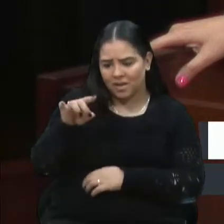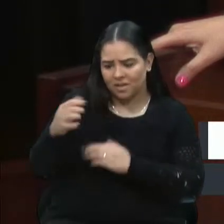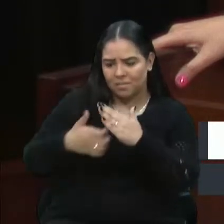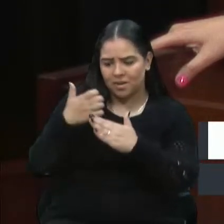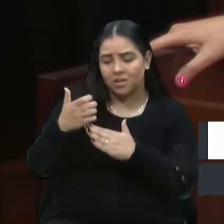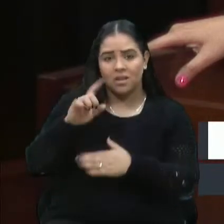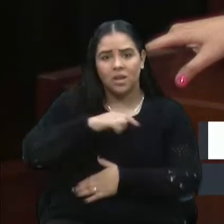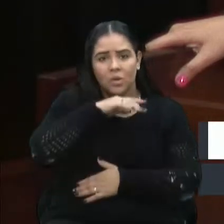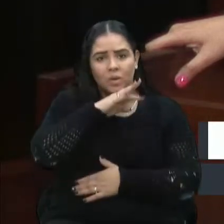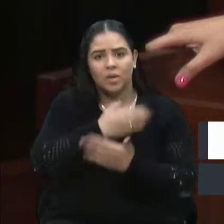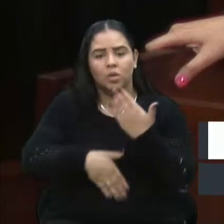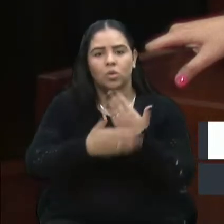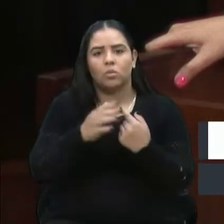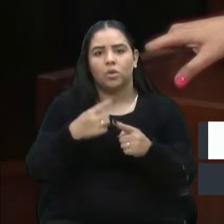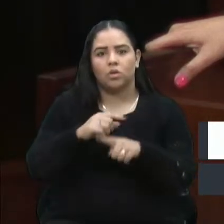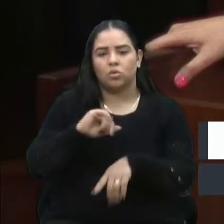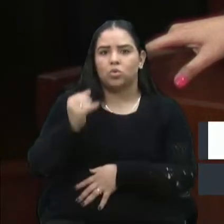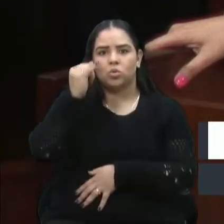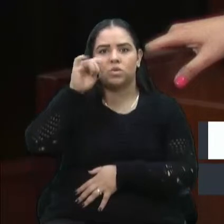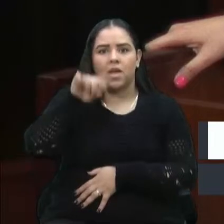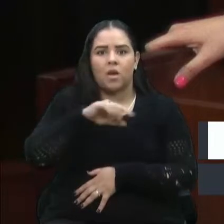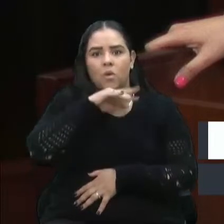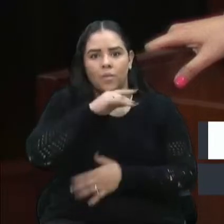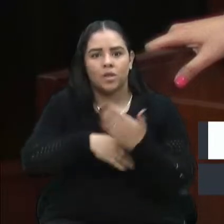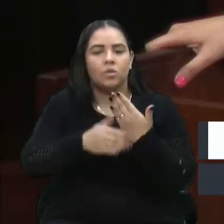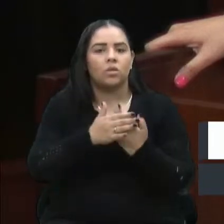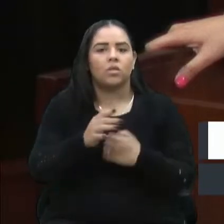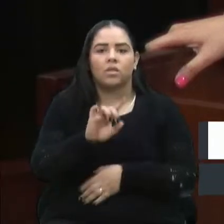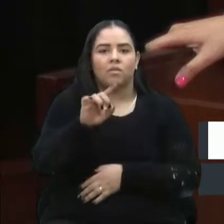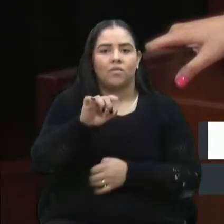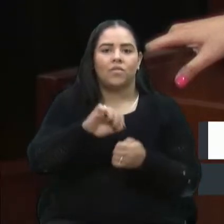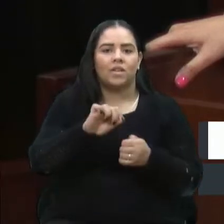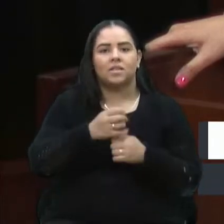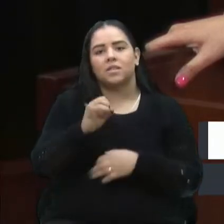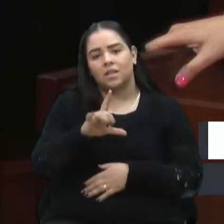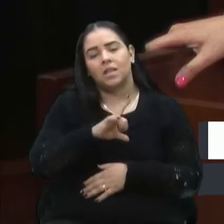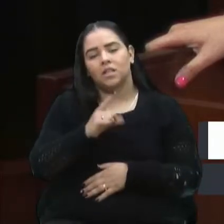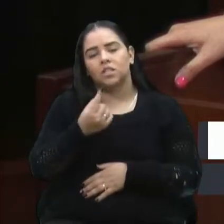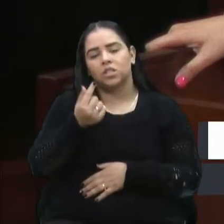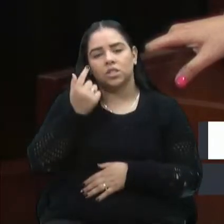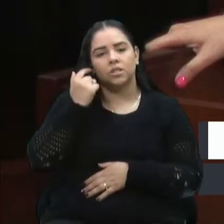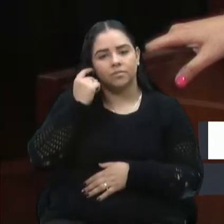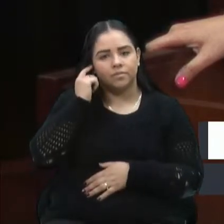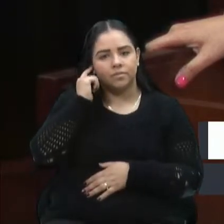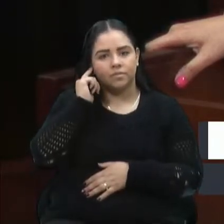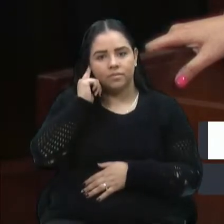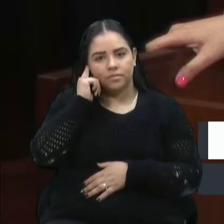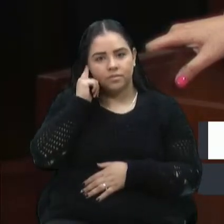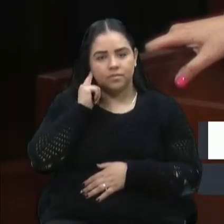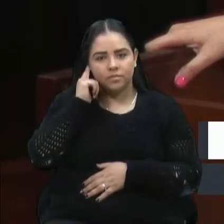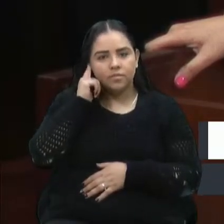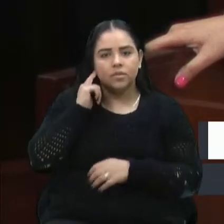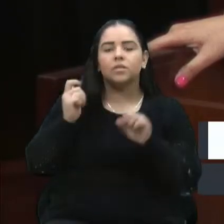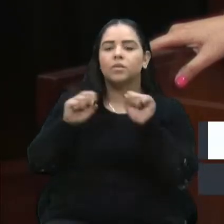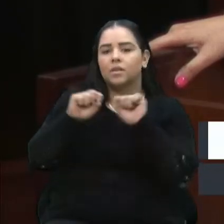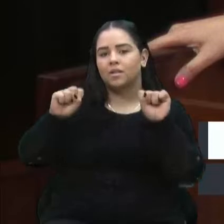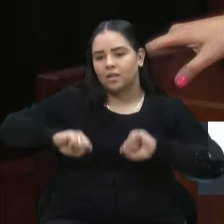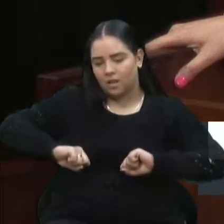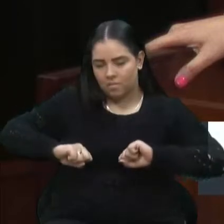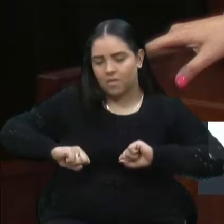todo mundo. O juro faz mal para todo mundo. Só não faz mal para quem tem dinheiro no sistema financeiro. Esse o juro vai